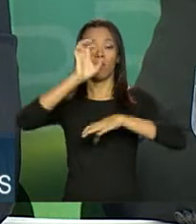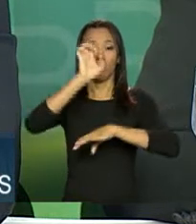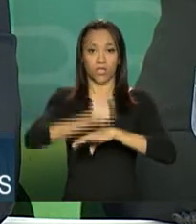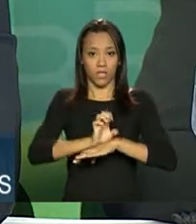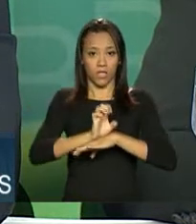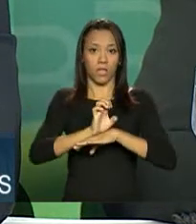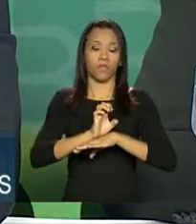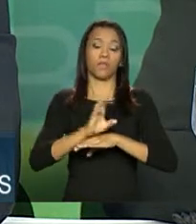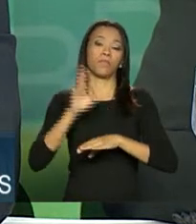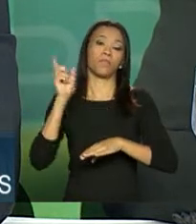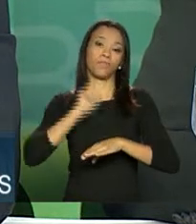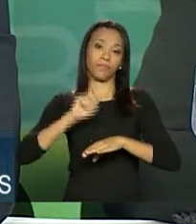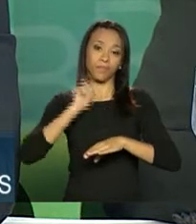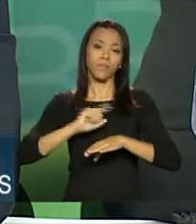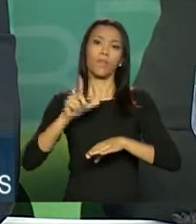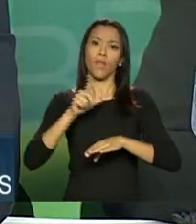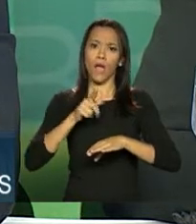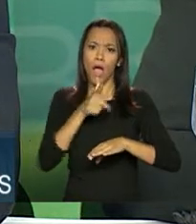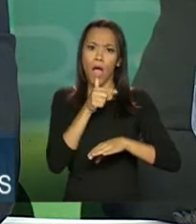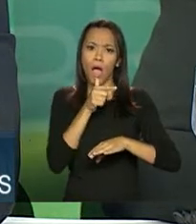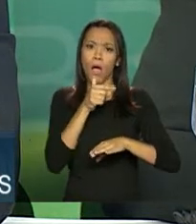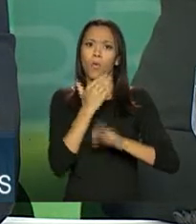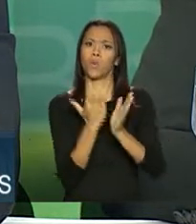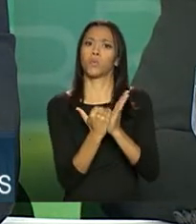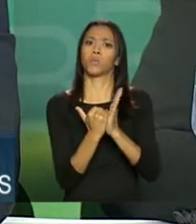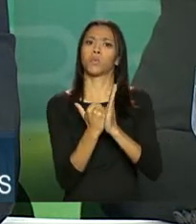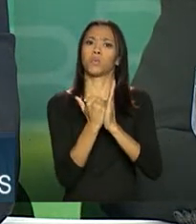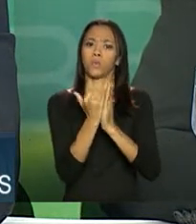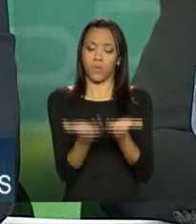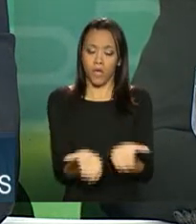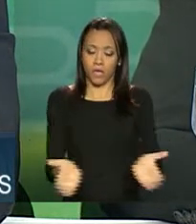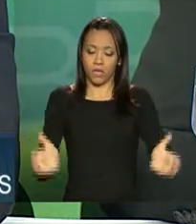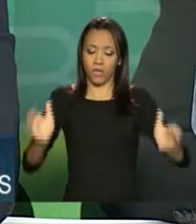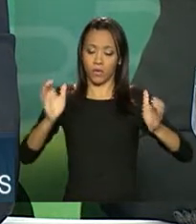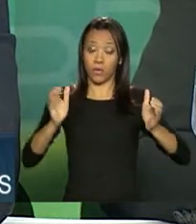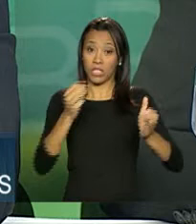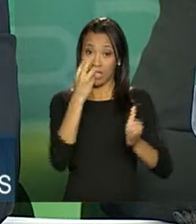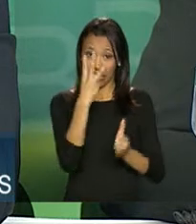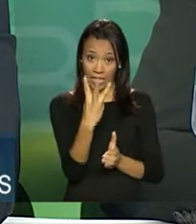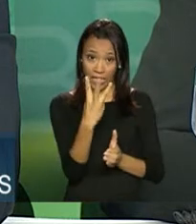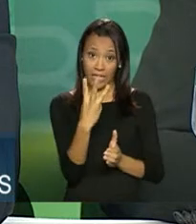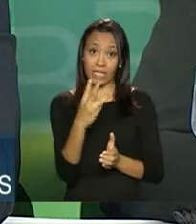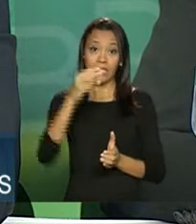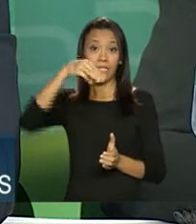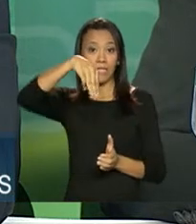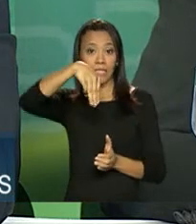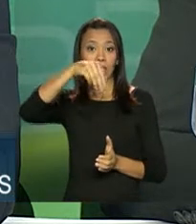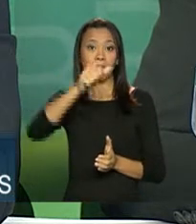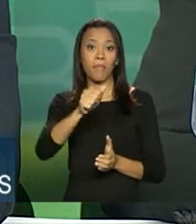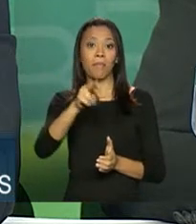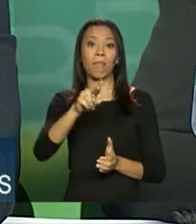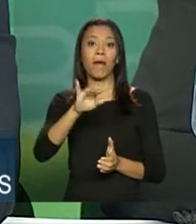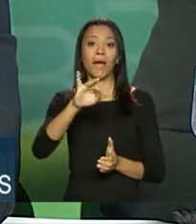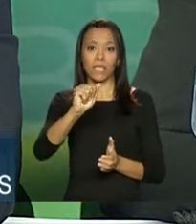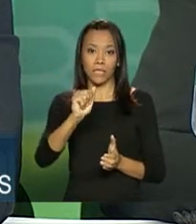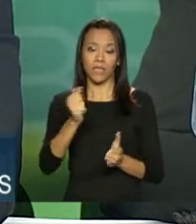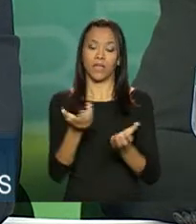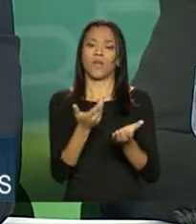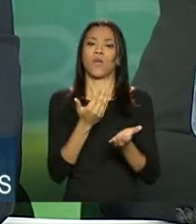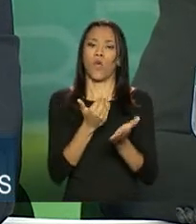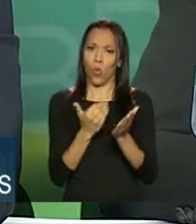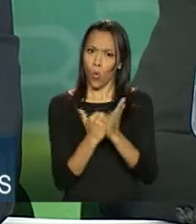houve uma recuperação significativa também do reservatório de Três Marias muito embora eles ainda estejam operando em um nível muito